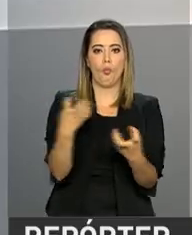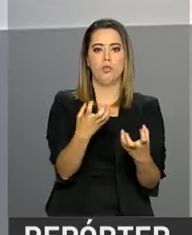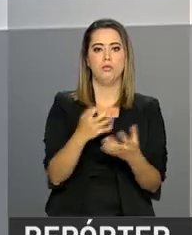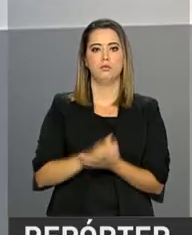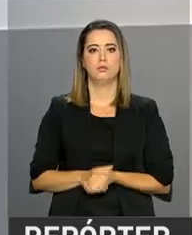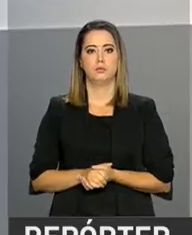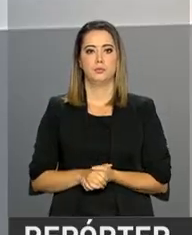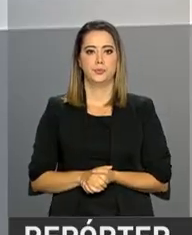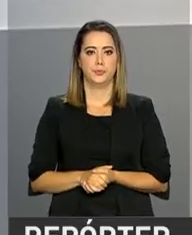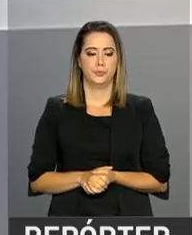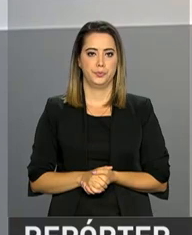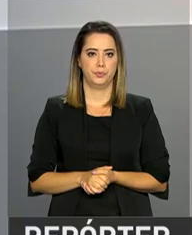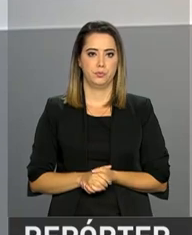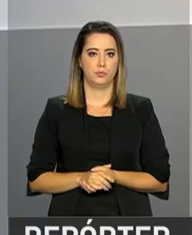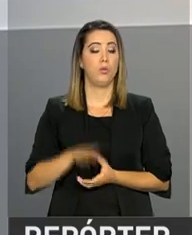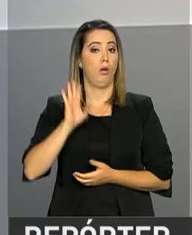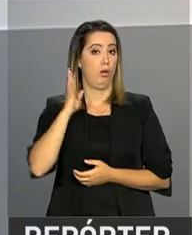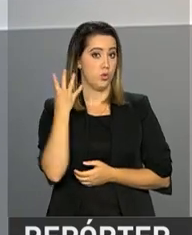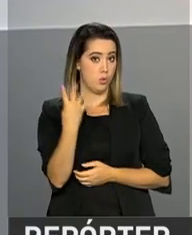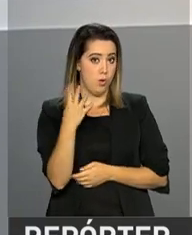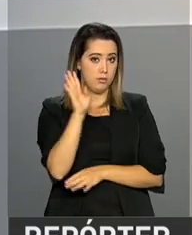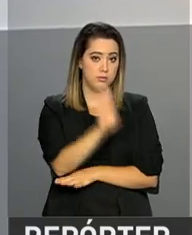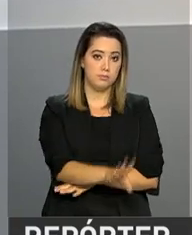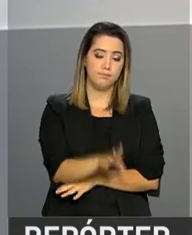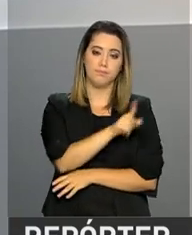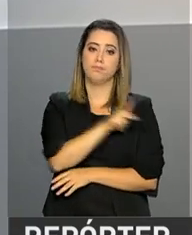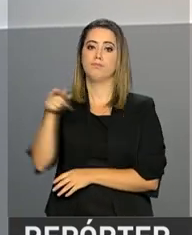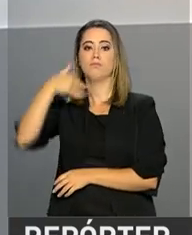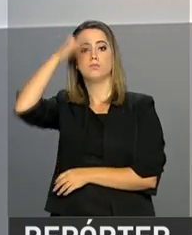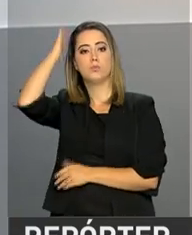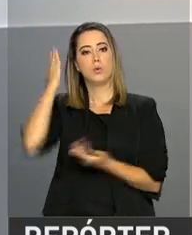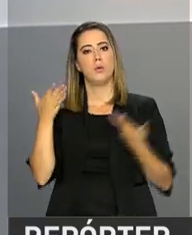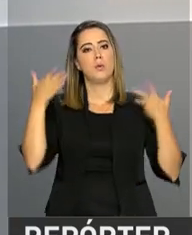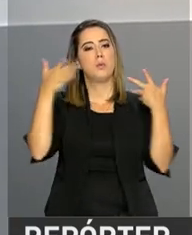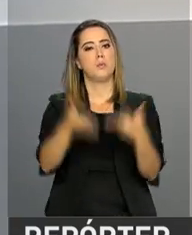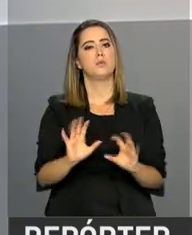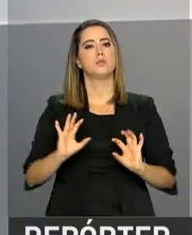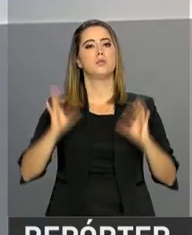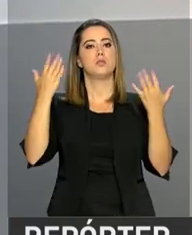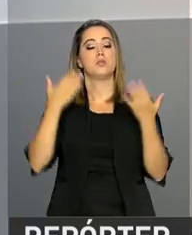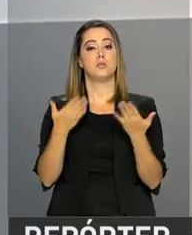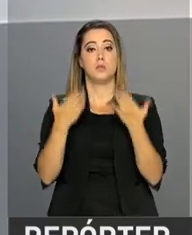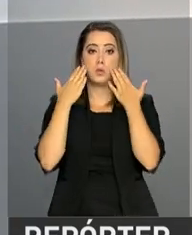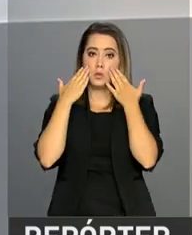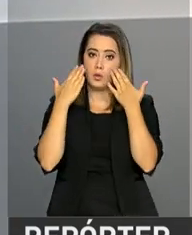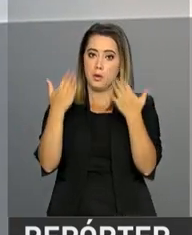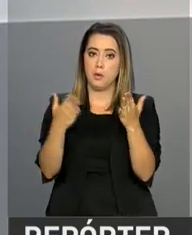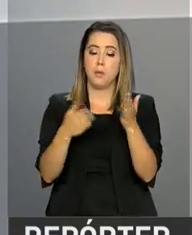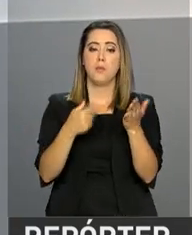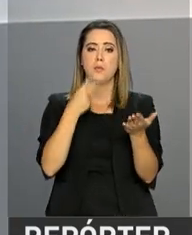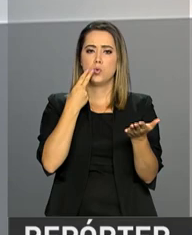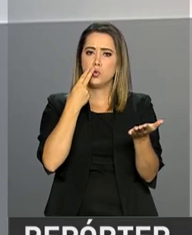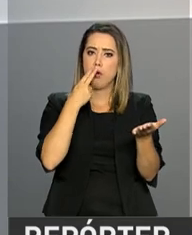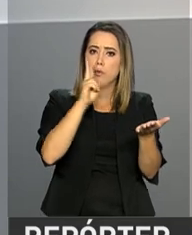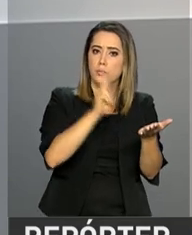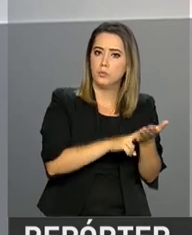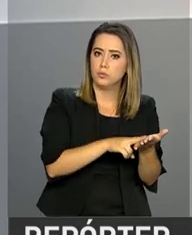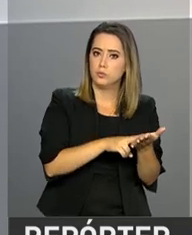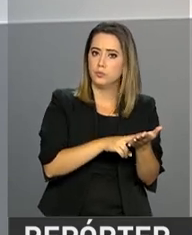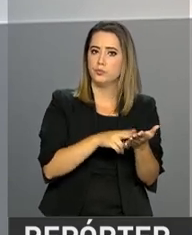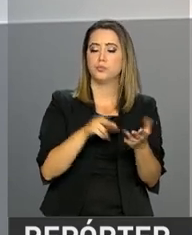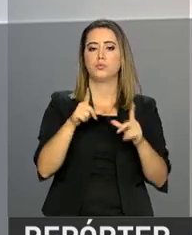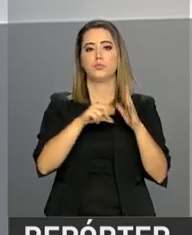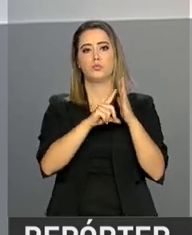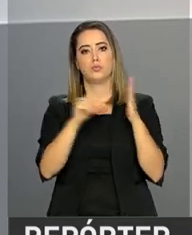e daqui a pouco às quatro da tarde o presidente michel temer participa da cerimônia de apresentação de cartas credenciais no palácio do